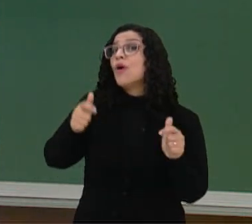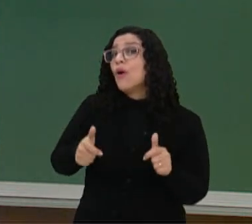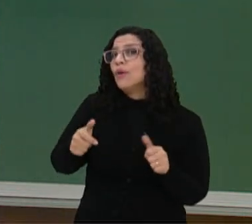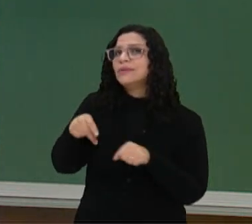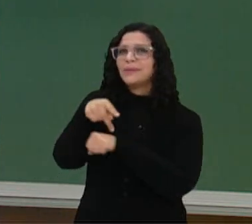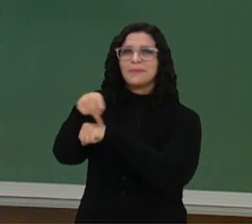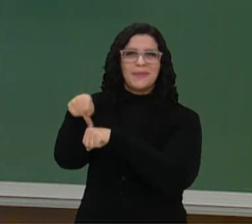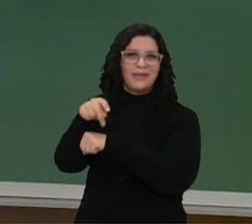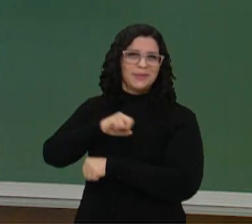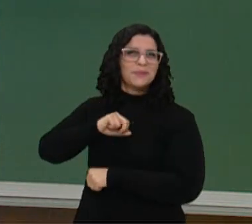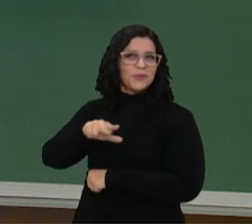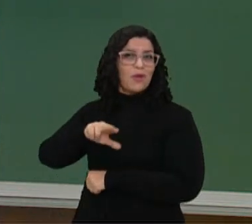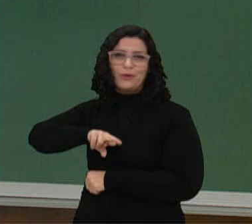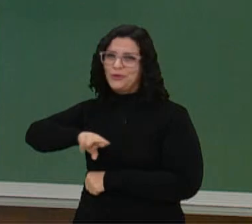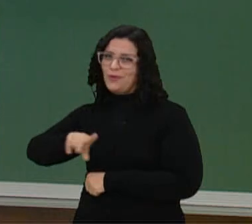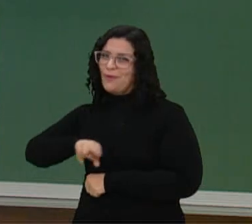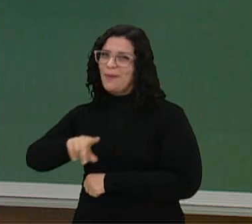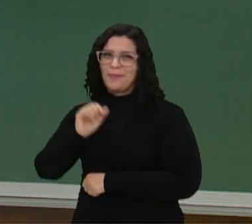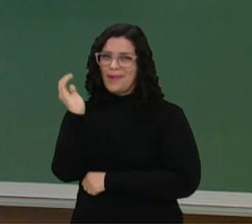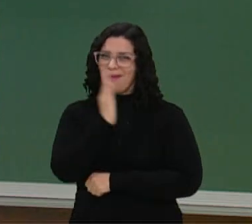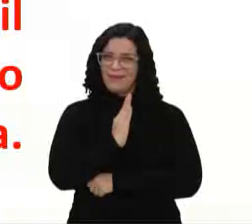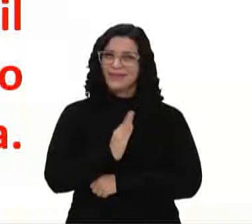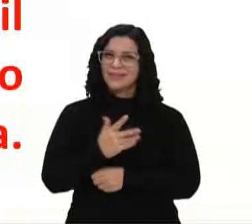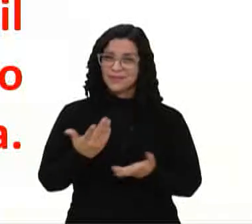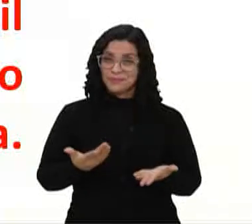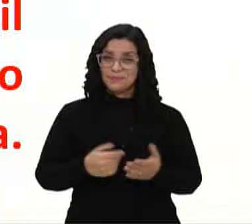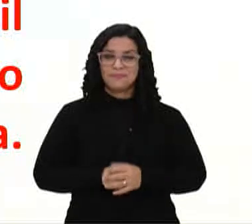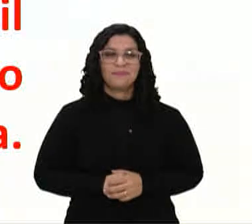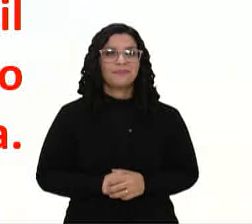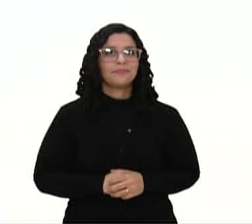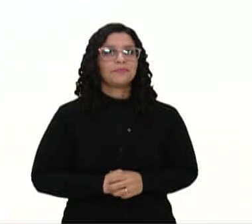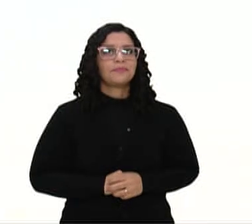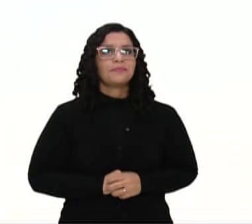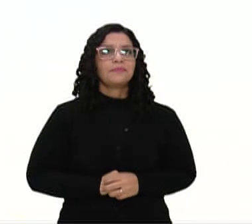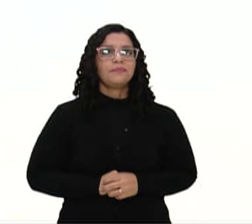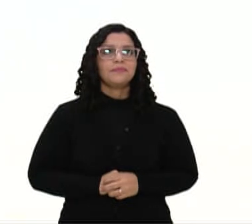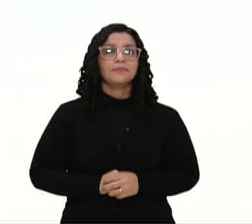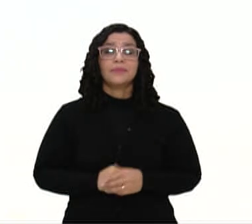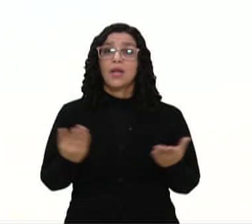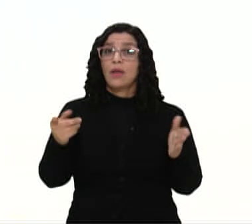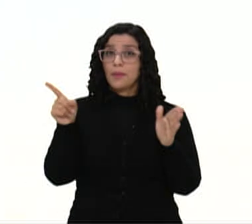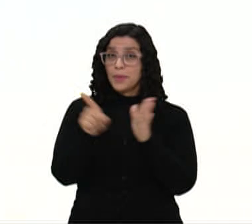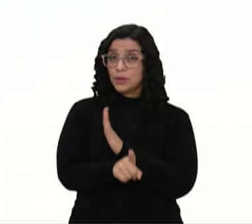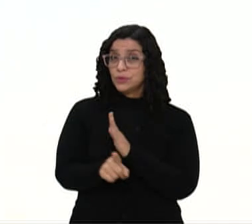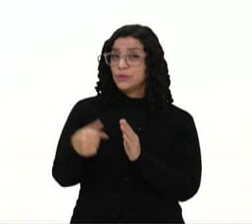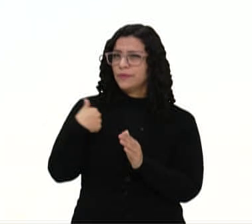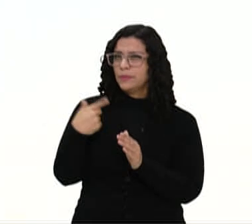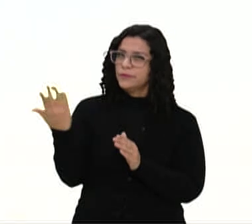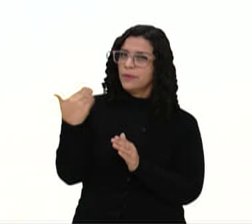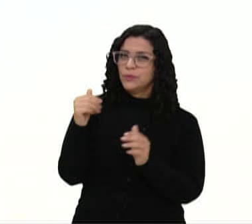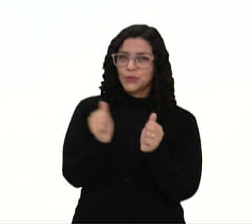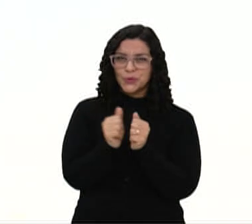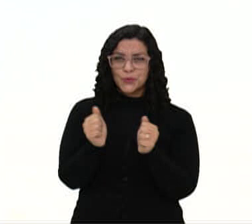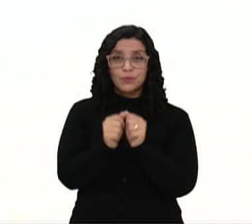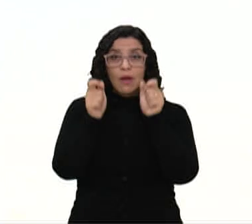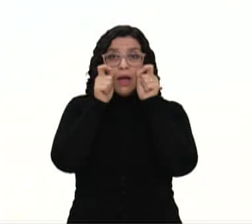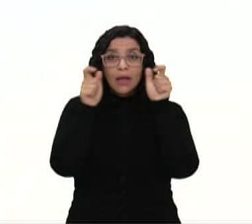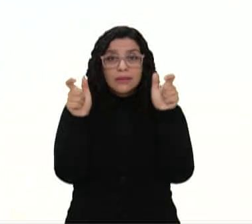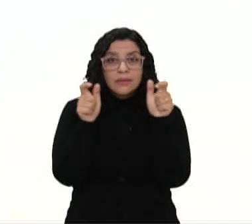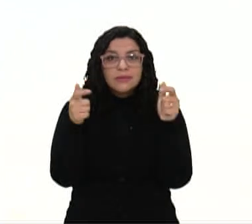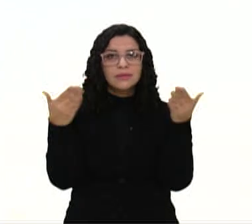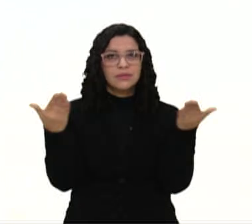uma nacionalidade diferente, nacionalidade portuguesa, né? Agora temos um quiz. Preste bem